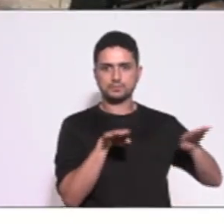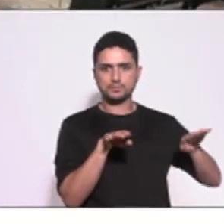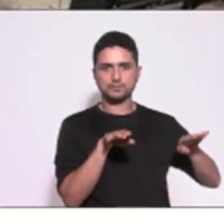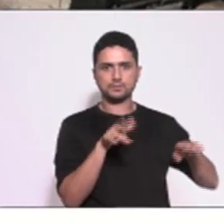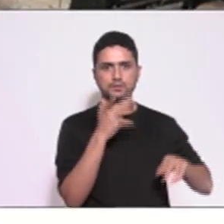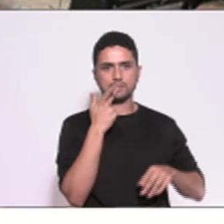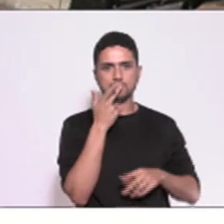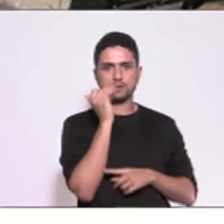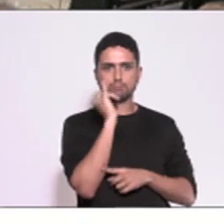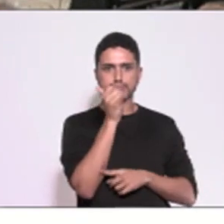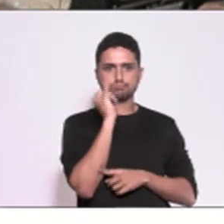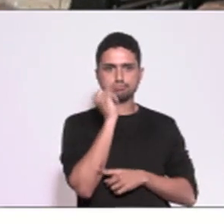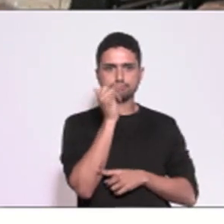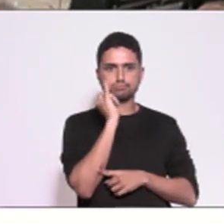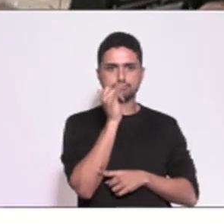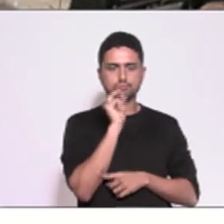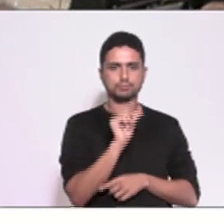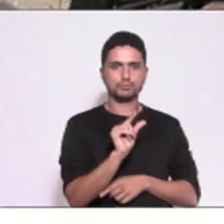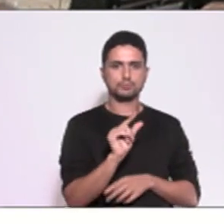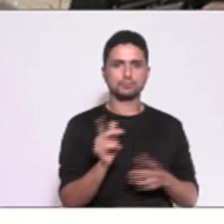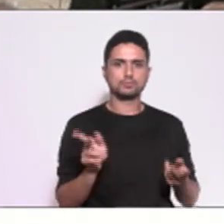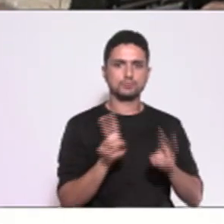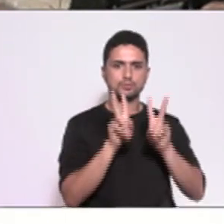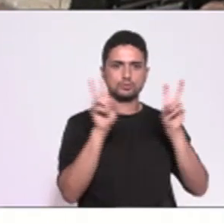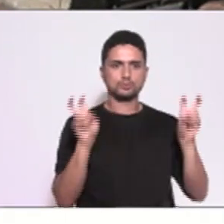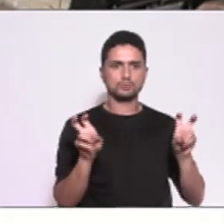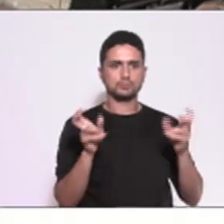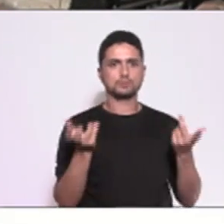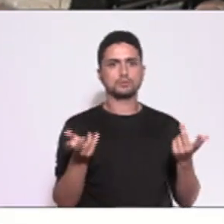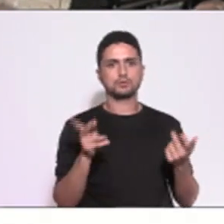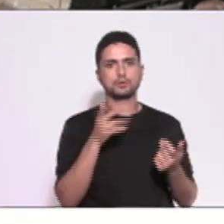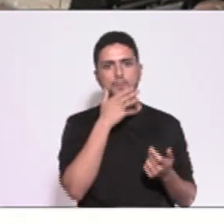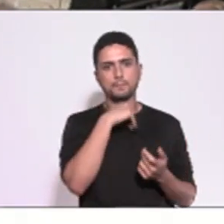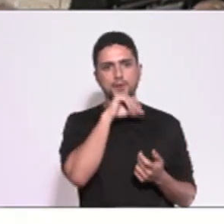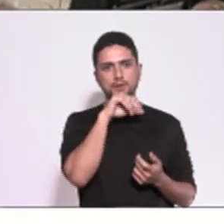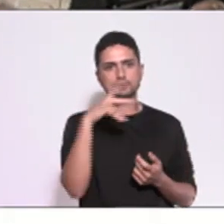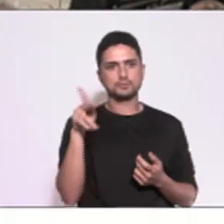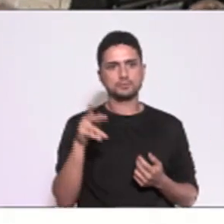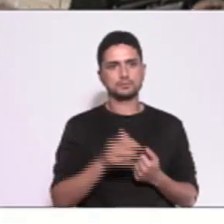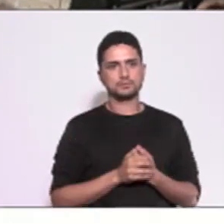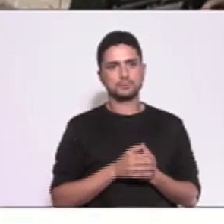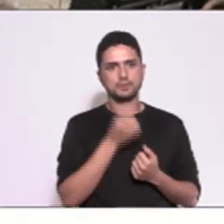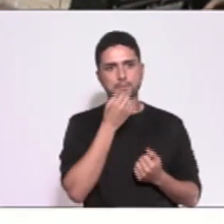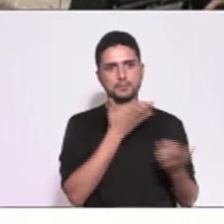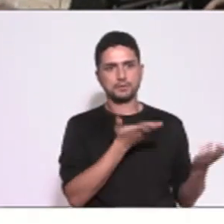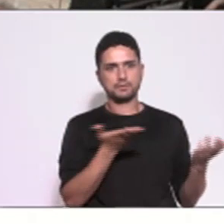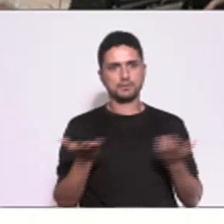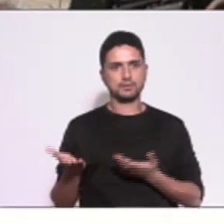púlpito e diga algumas palavras. Seja bem-vinda, Yasmin.